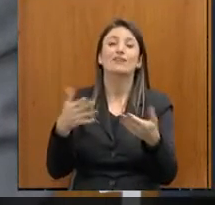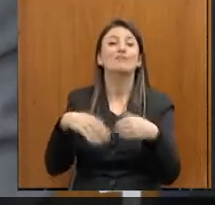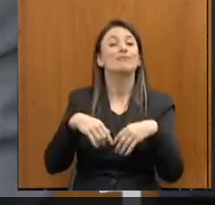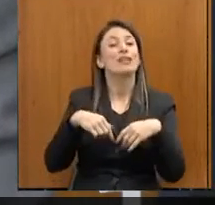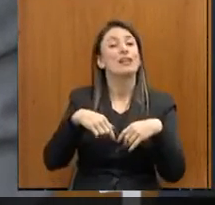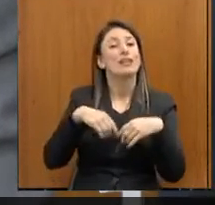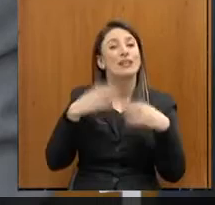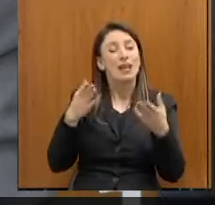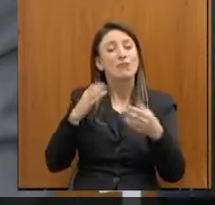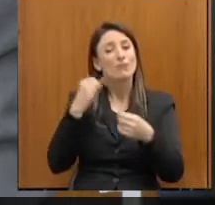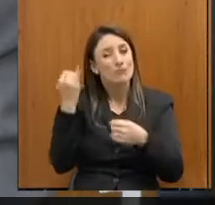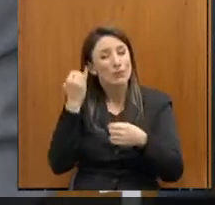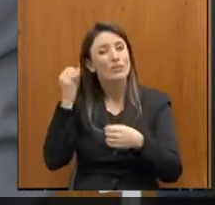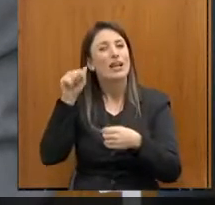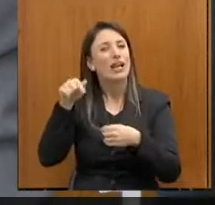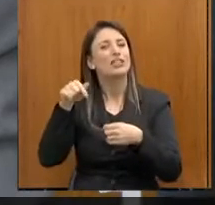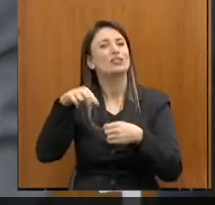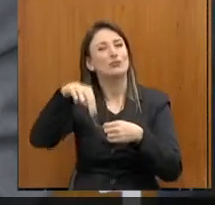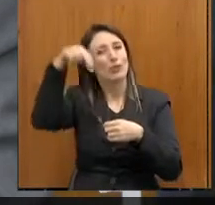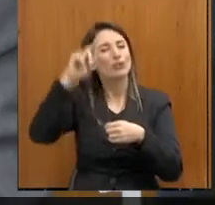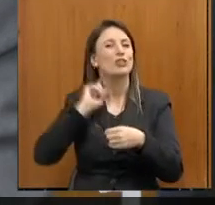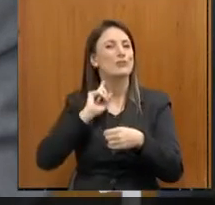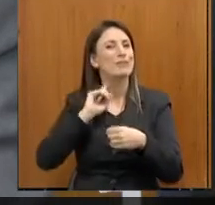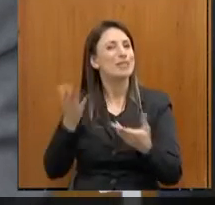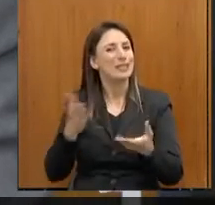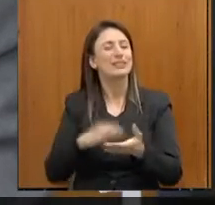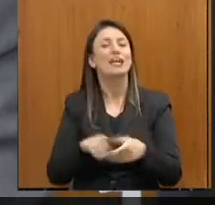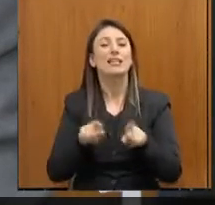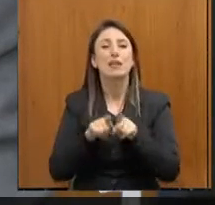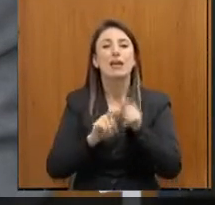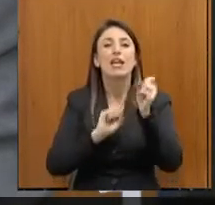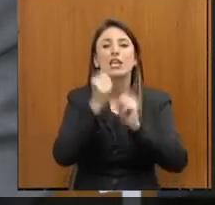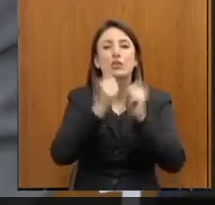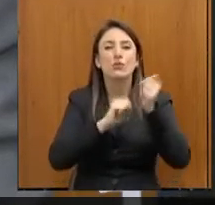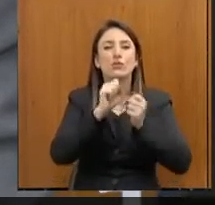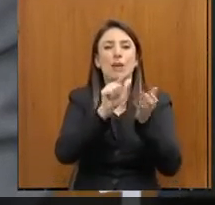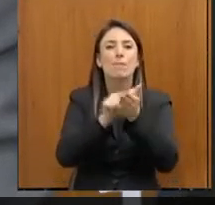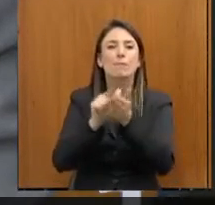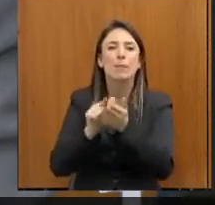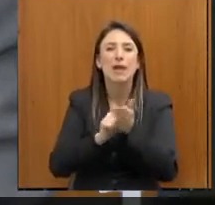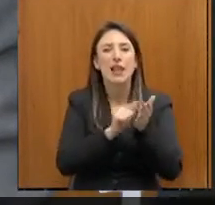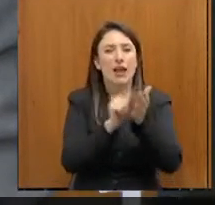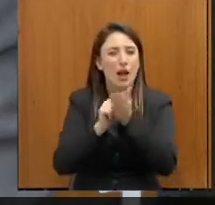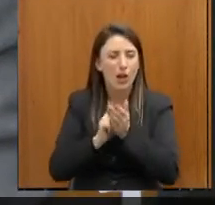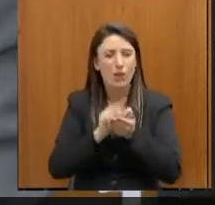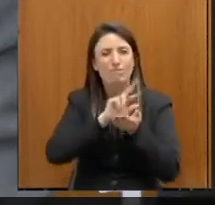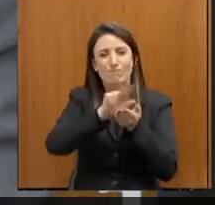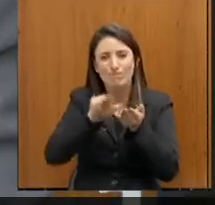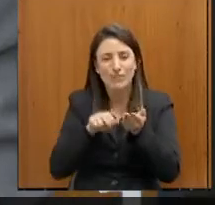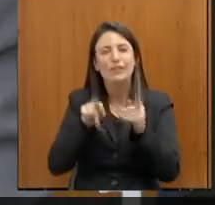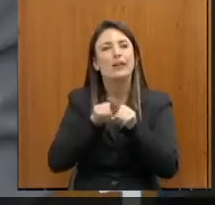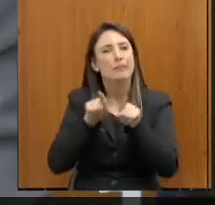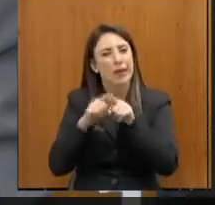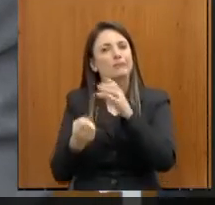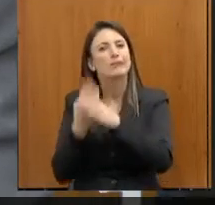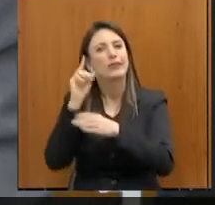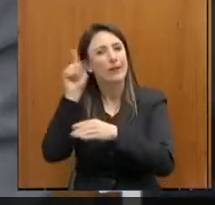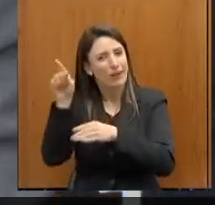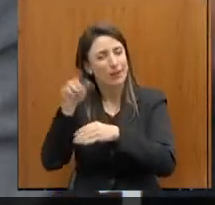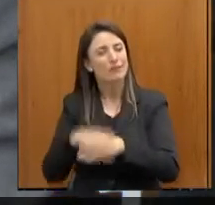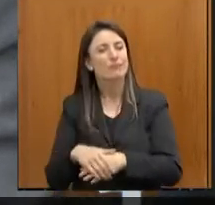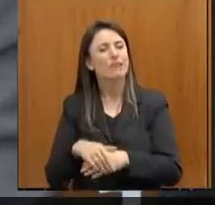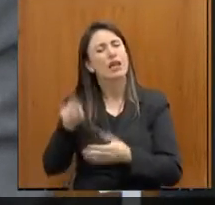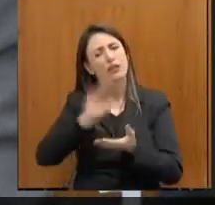norte de Minas e outras indústrias média de papelão estou indo para lá também então realmente esses investimentos são